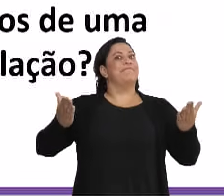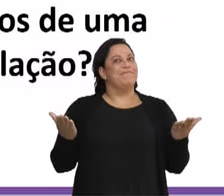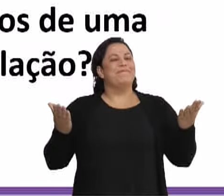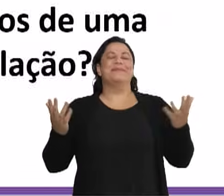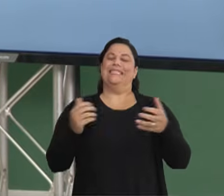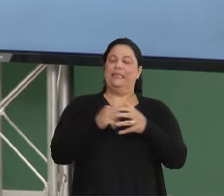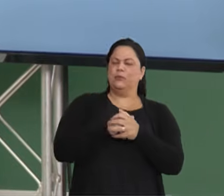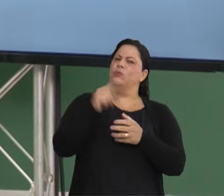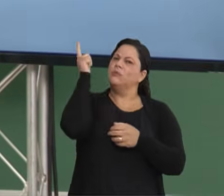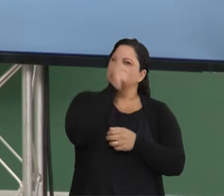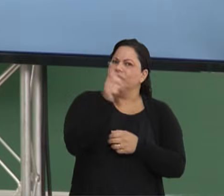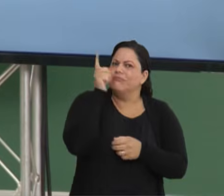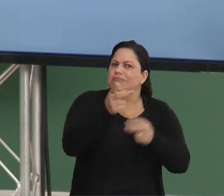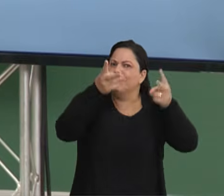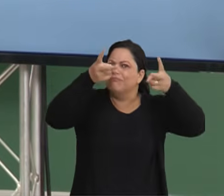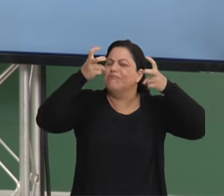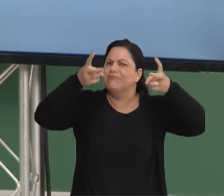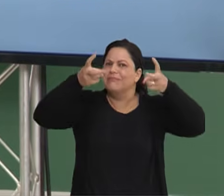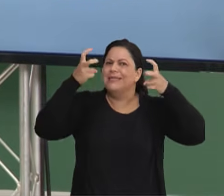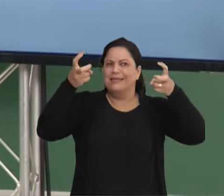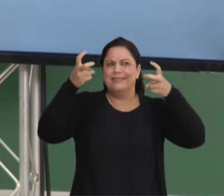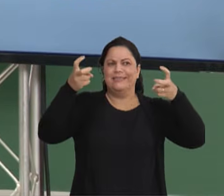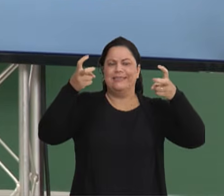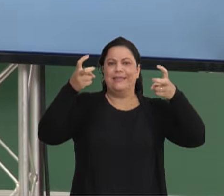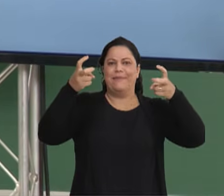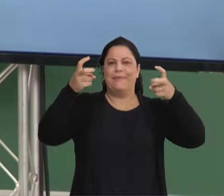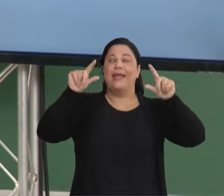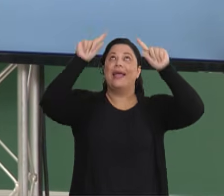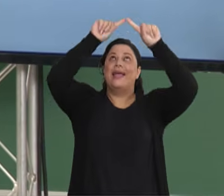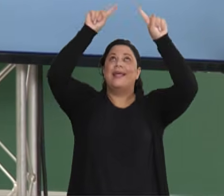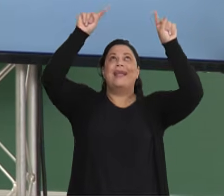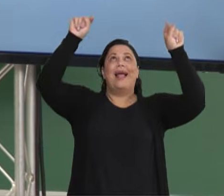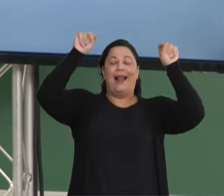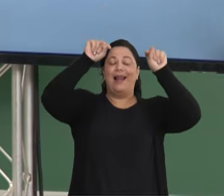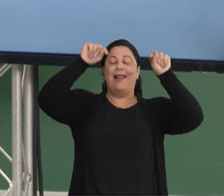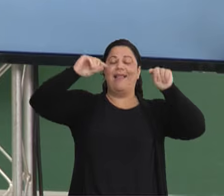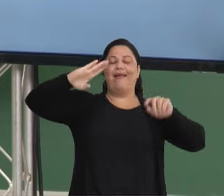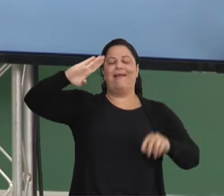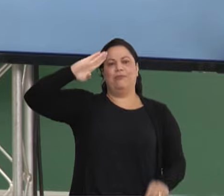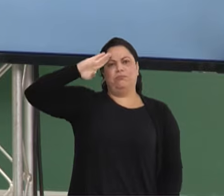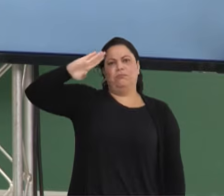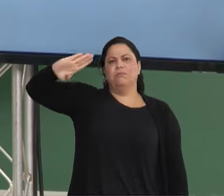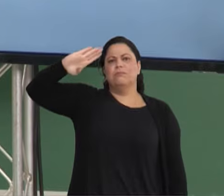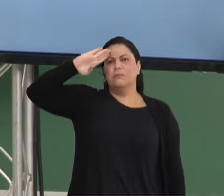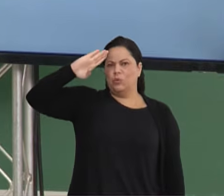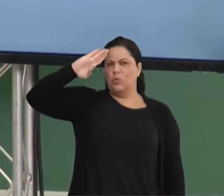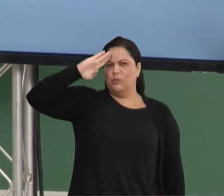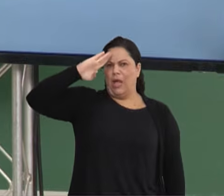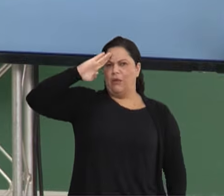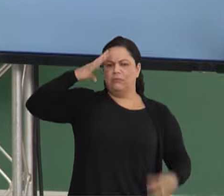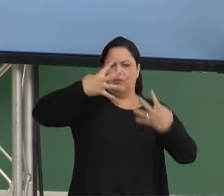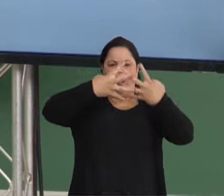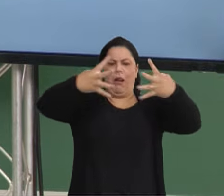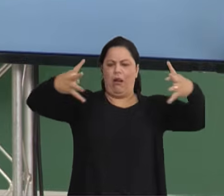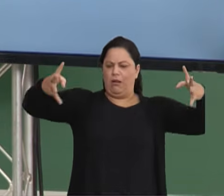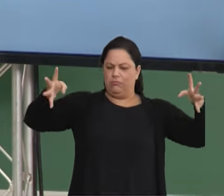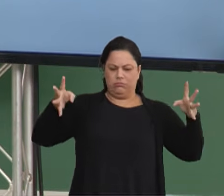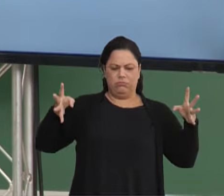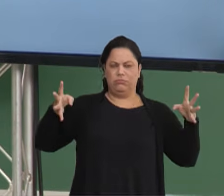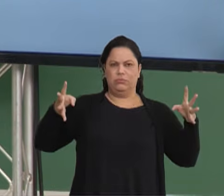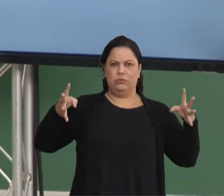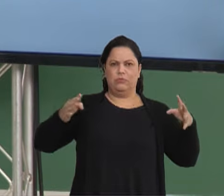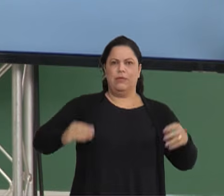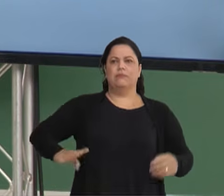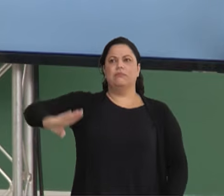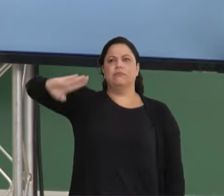Isso, você conseguiu perceber que nesse canto aqui tem soldados dentro de uma trincheira. Esses soldados estão